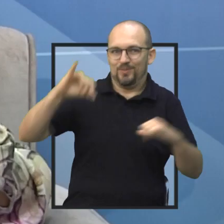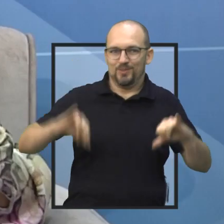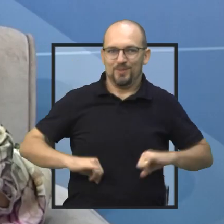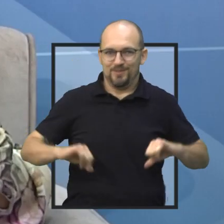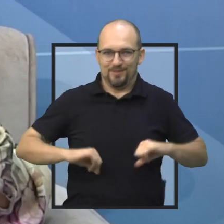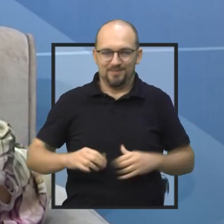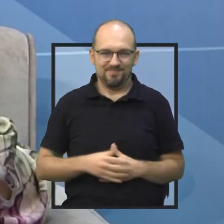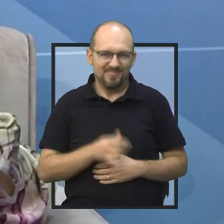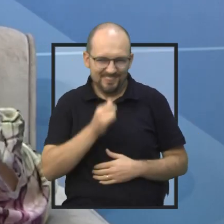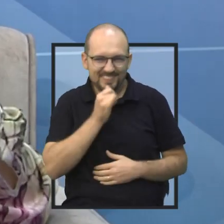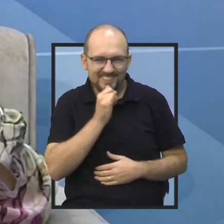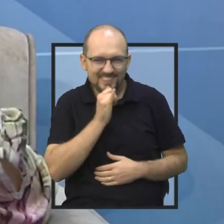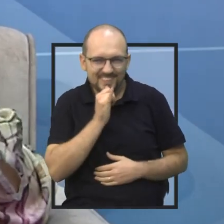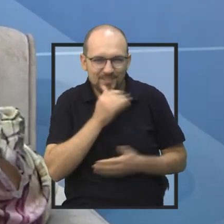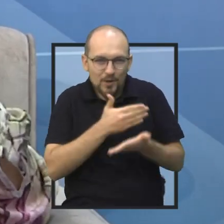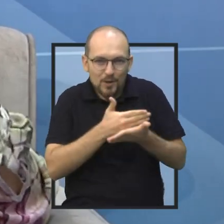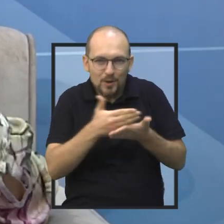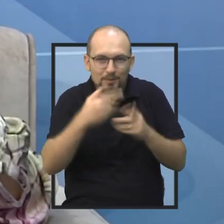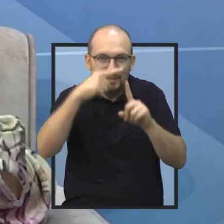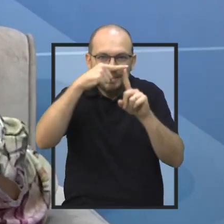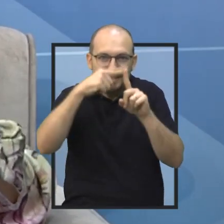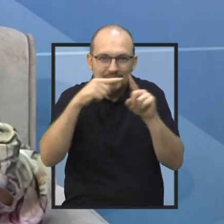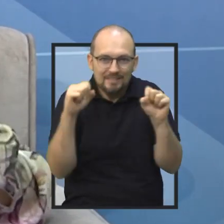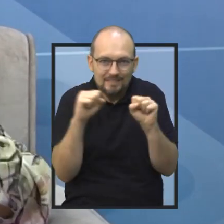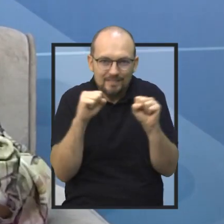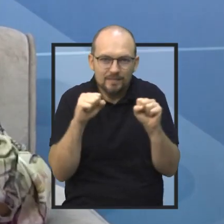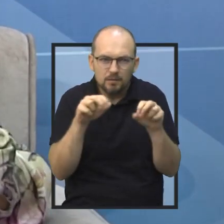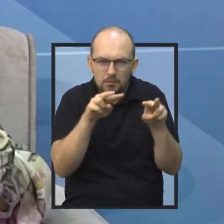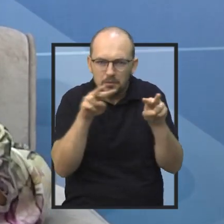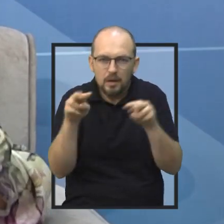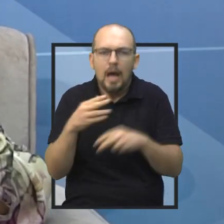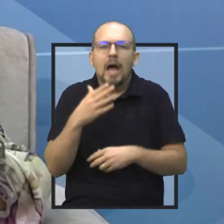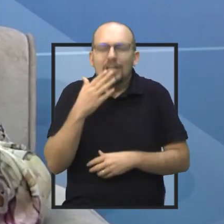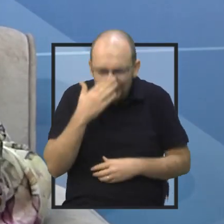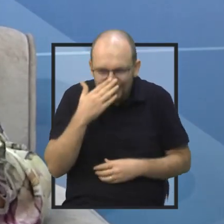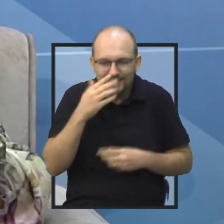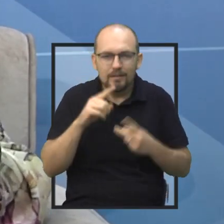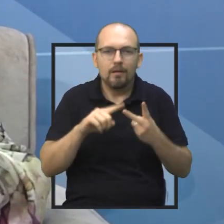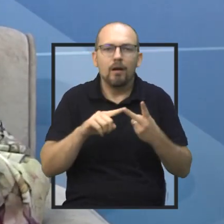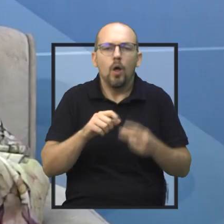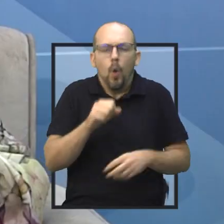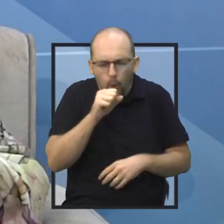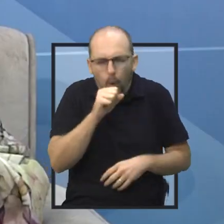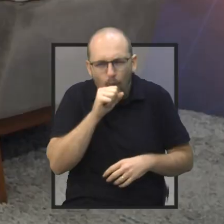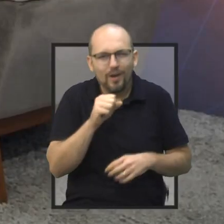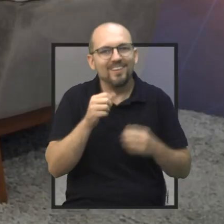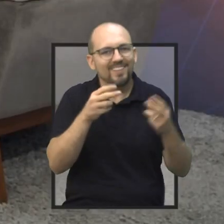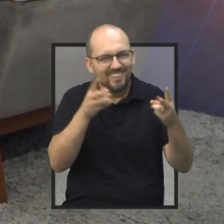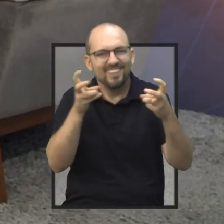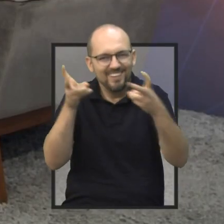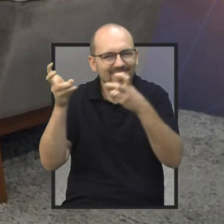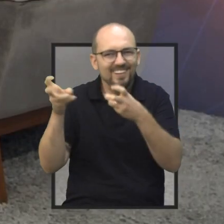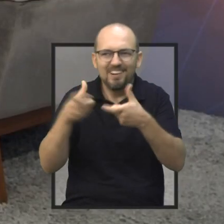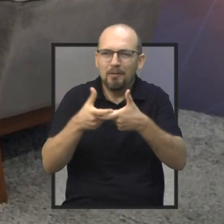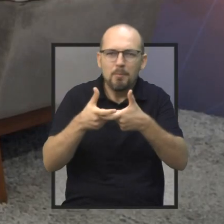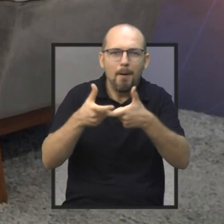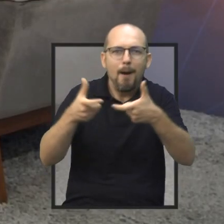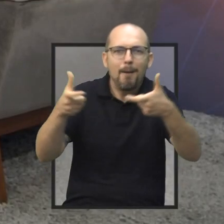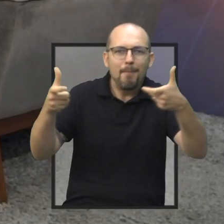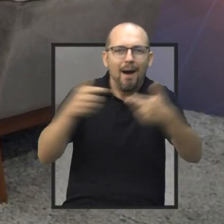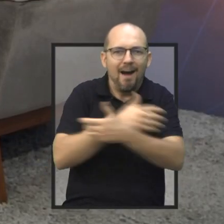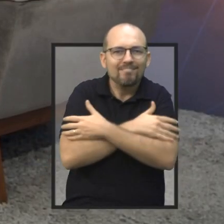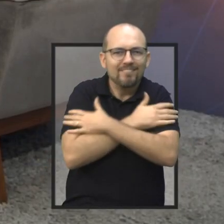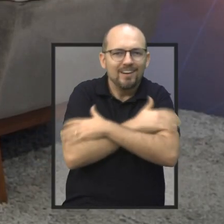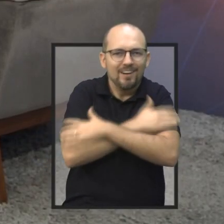temperatura daquela caída, a gente já começa a espirrar, tossir, né? A gente observa muito isso no inverno, quando começa a fazer mais frio. E para bater um papo com a